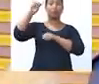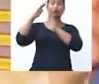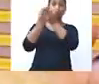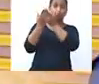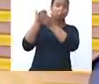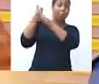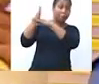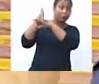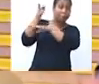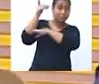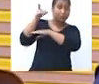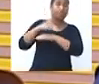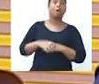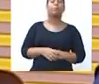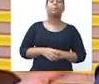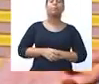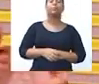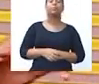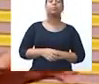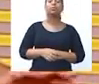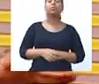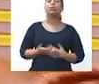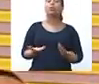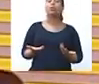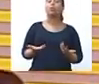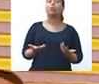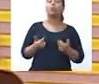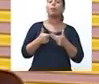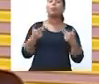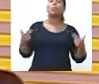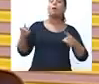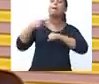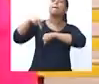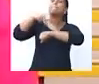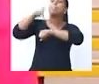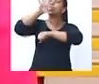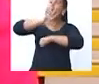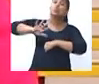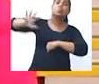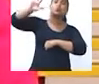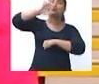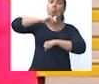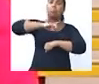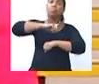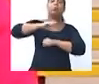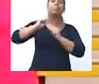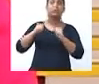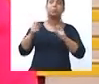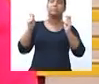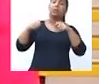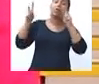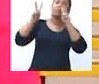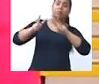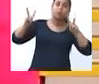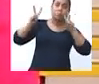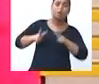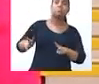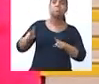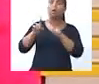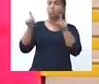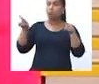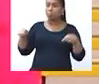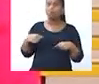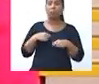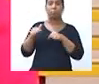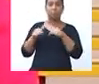estudando, participa de seminários, congressos. É uma questão internacional essa também? É uma questão internacional. Você consegue visualizar, no laboratório